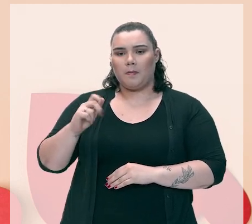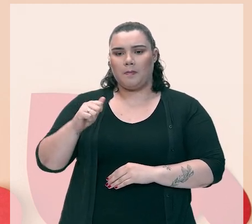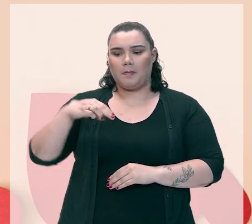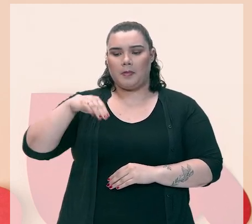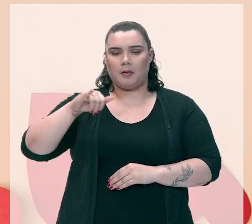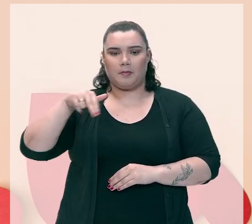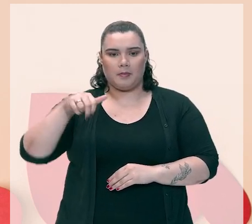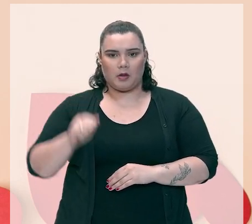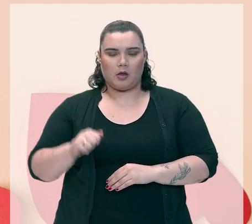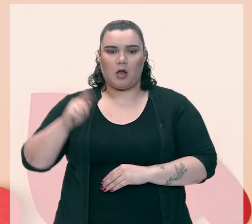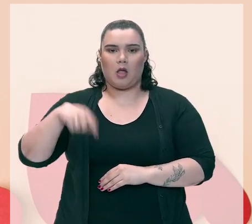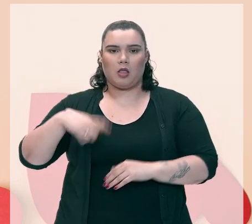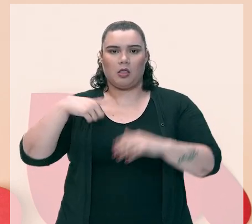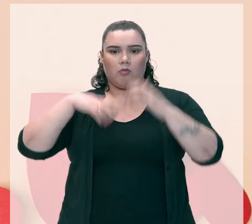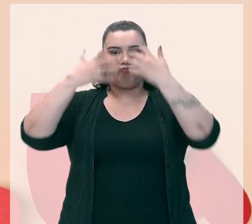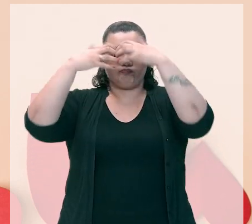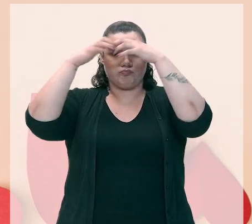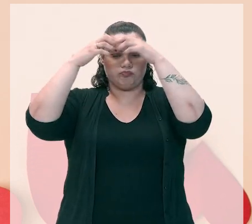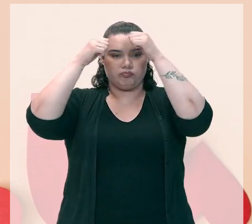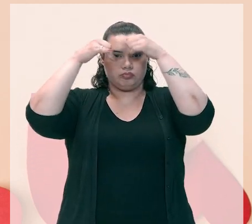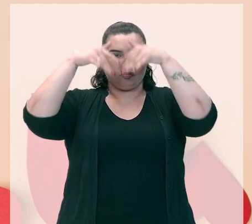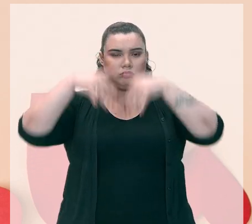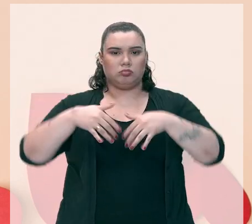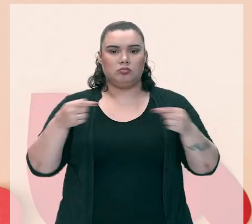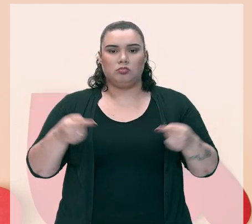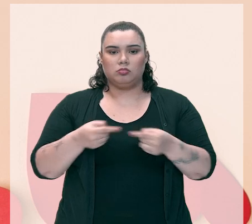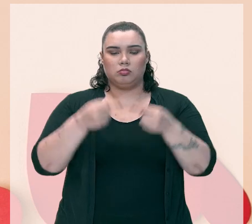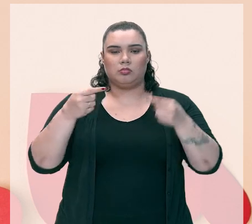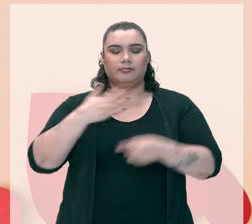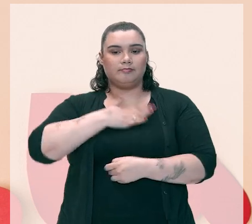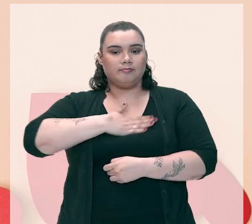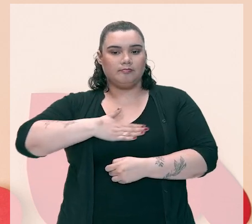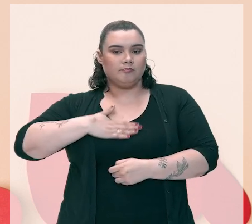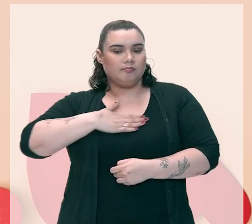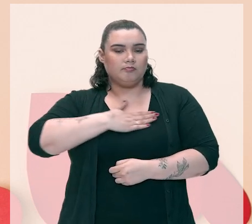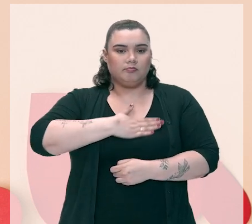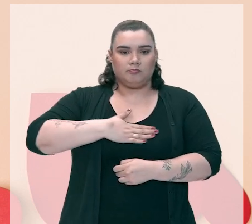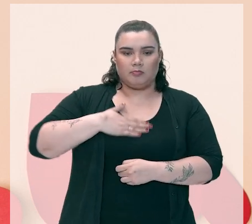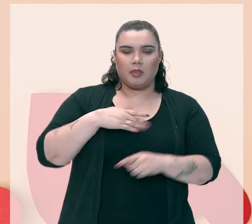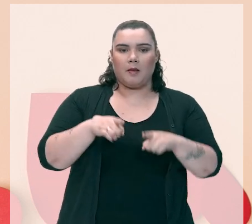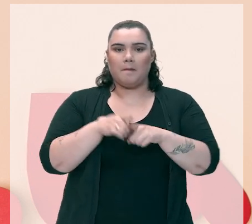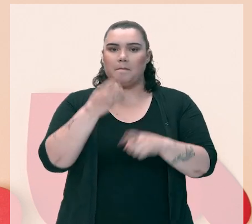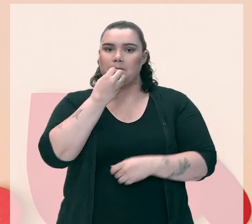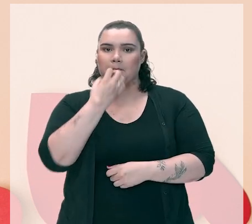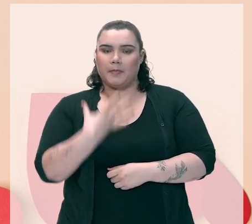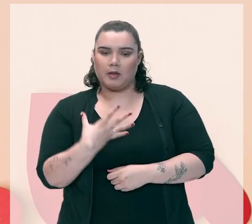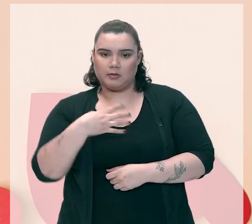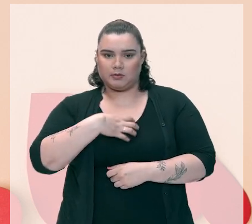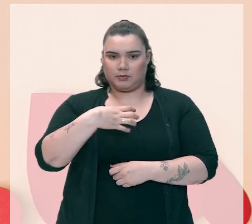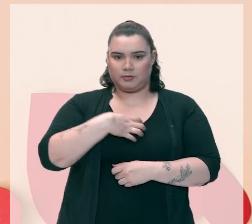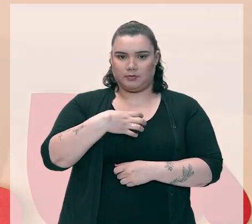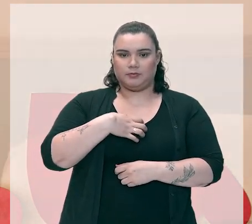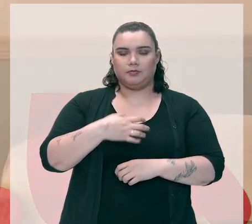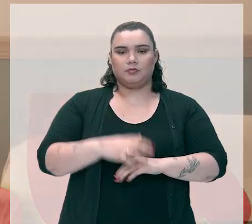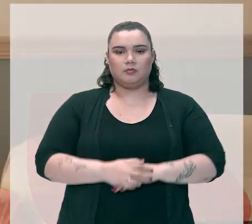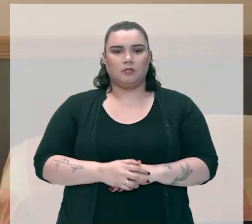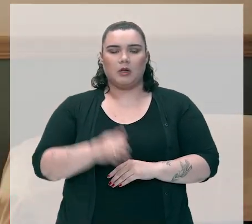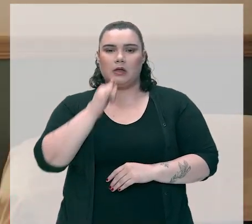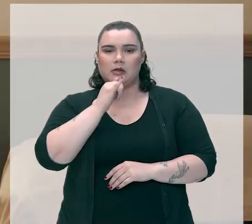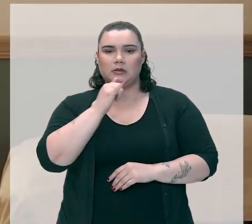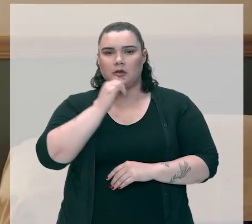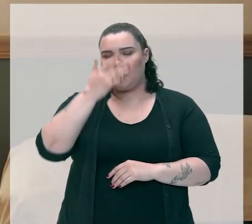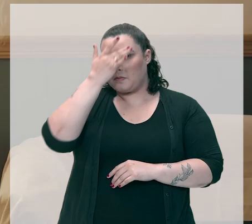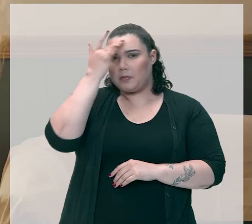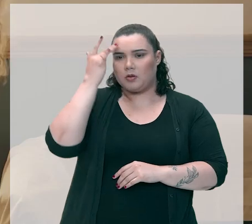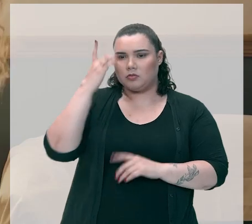dopamina, ela é um neurotransmissor que está associado ao prazer e também ao bem-estar. Quando criamos um